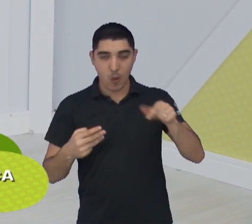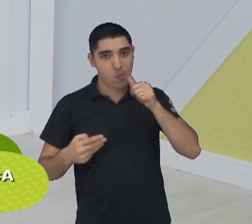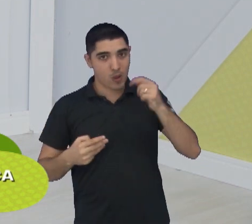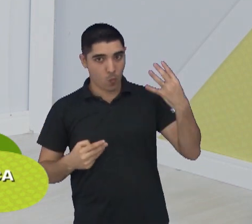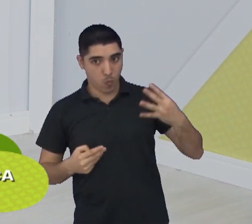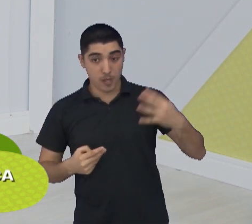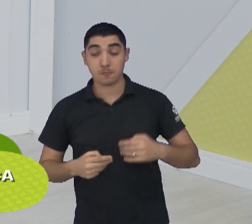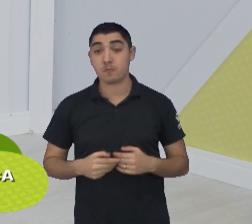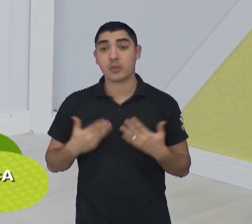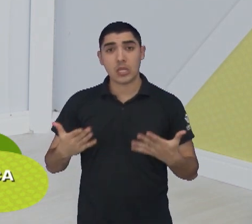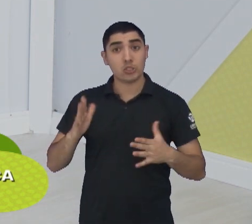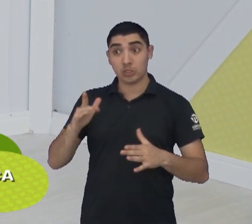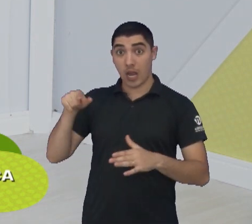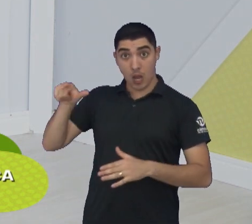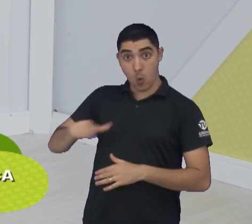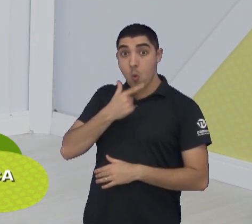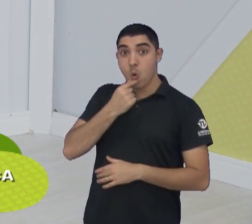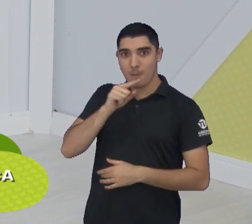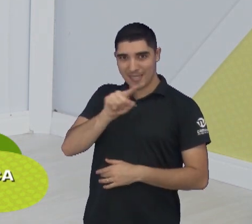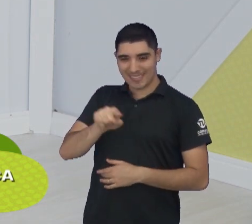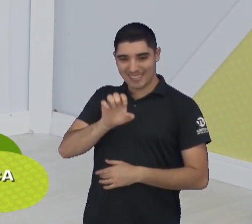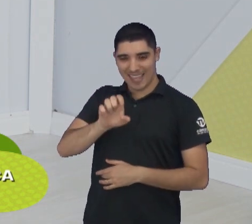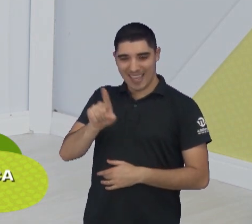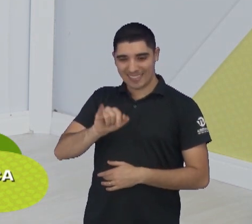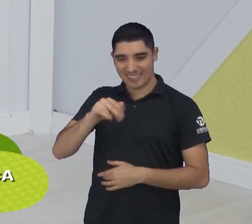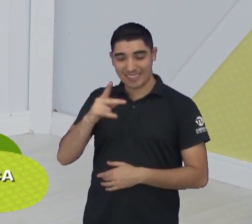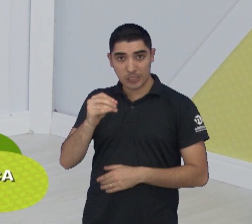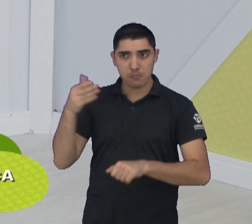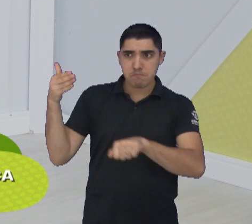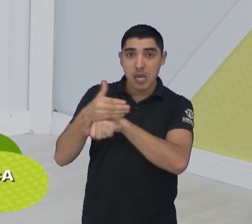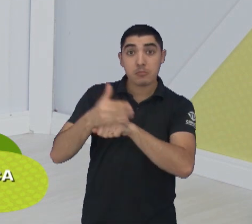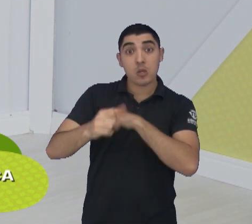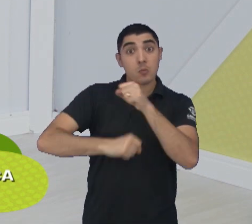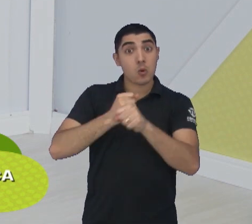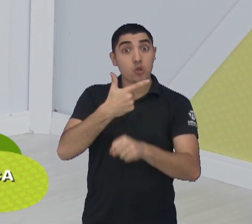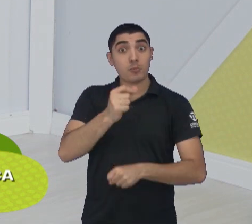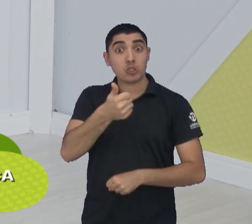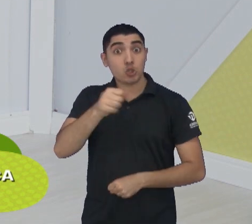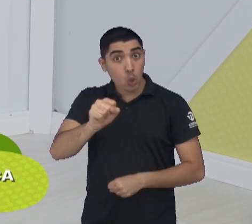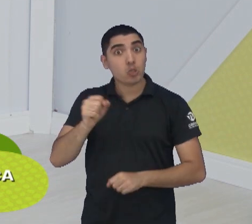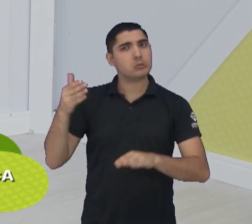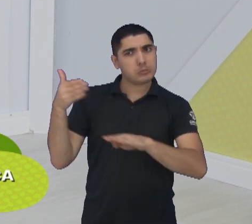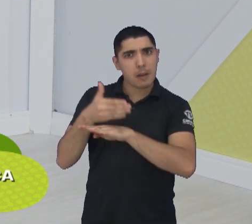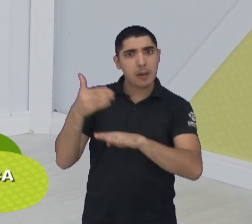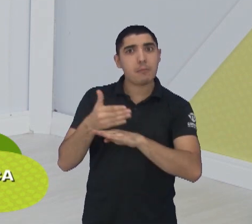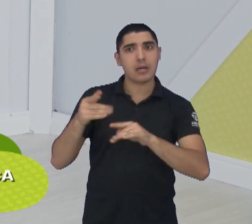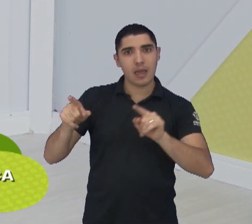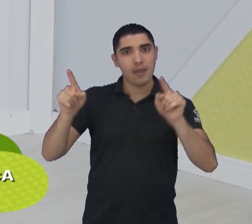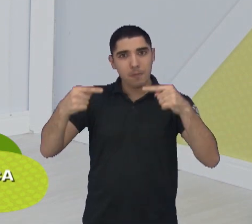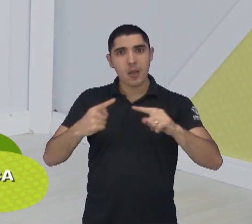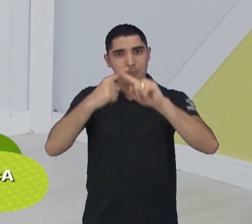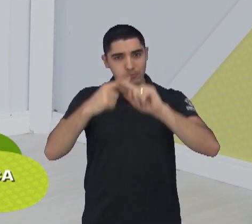desde 2018, esteve nas Paralimpíadas de Tóquio 2020 e em 2021 passou a